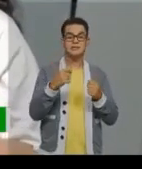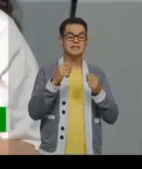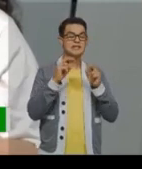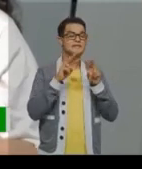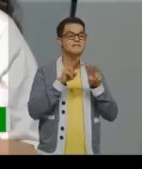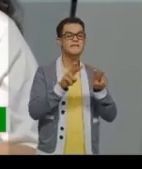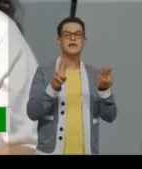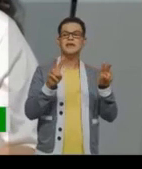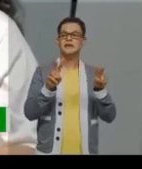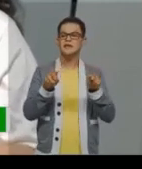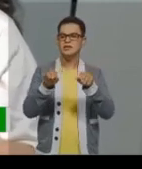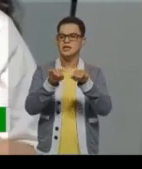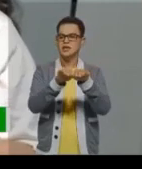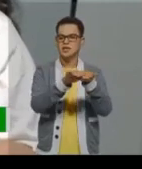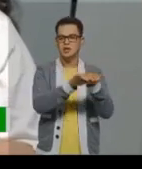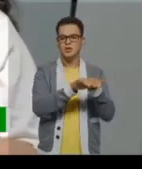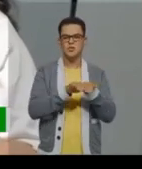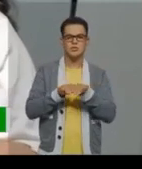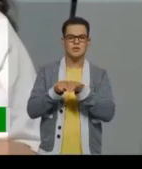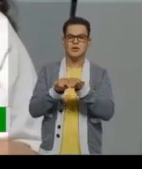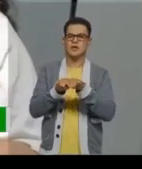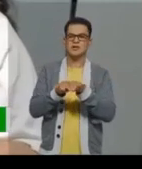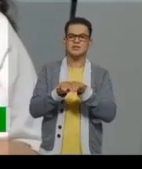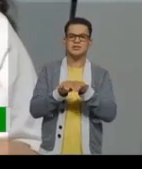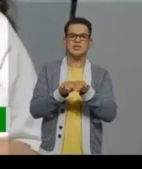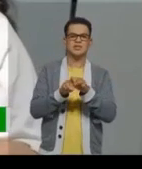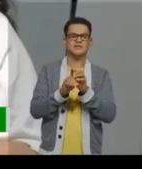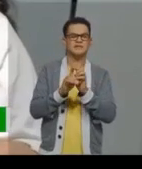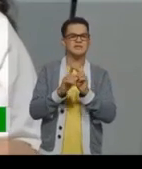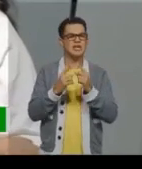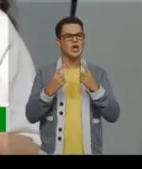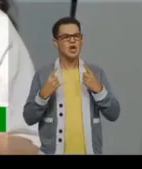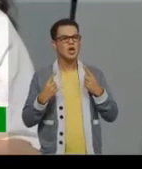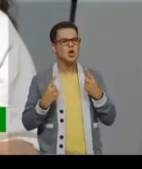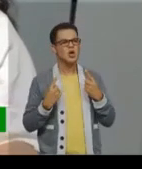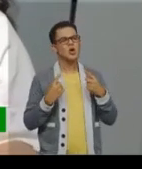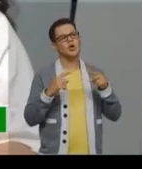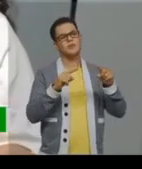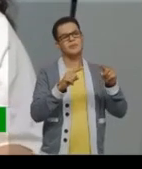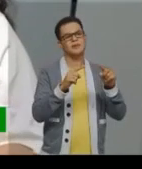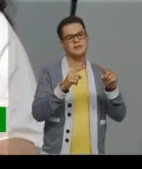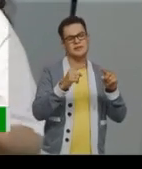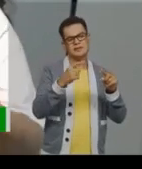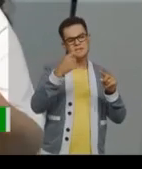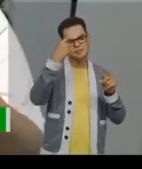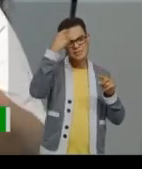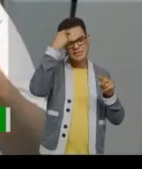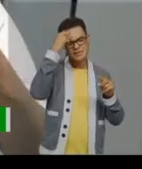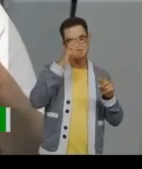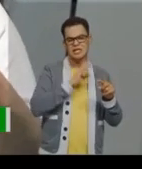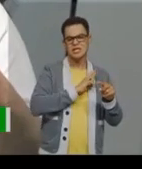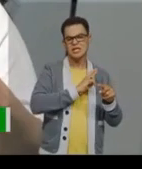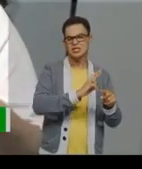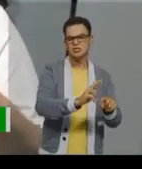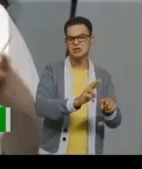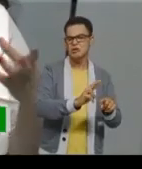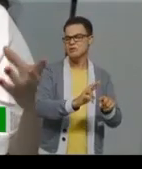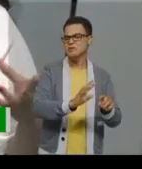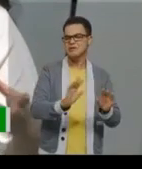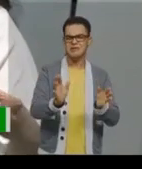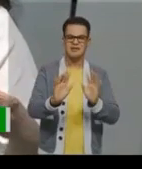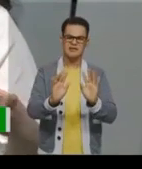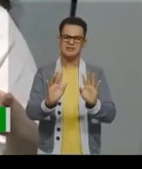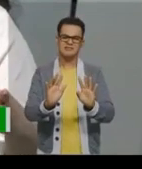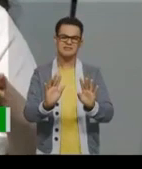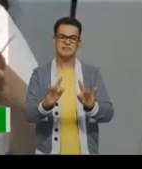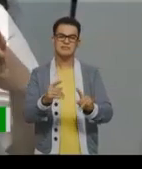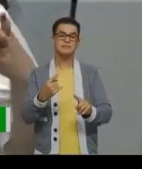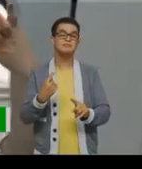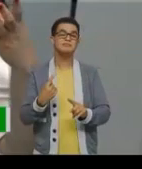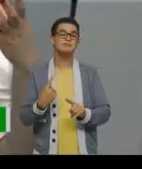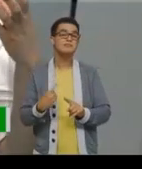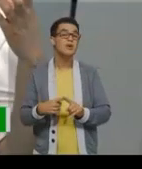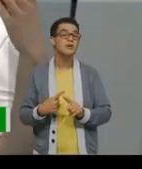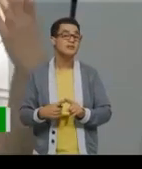Ele não deve combater o pensamento religioso, até porque não existe nenhuma comprovação